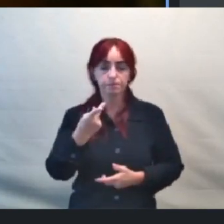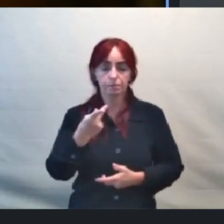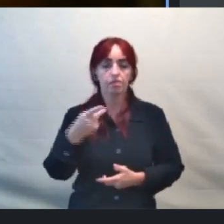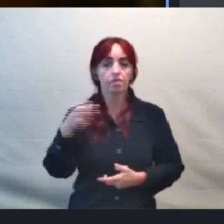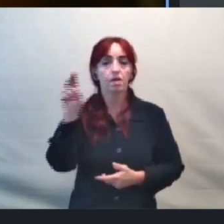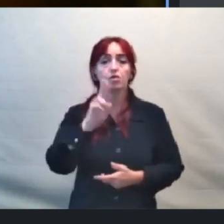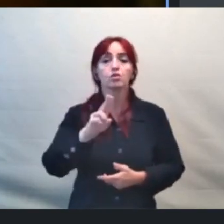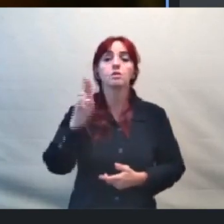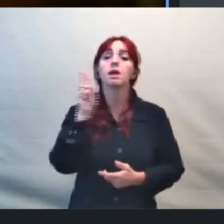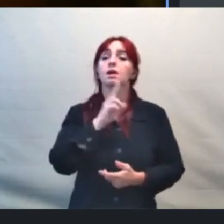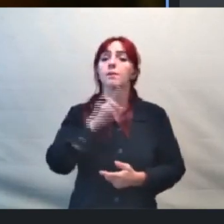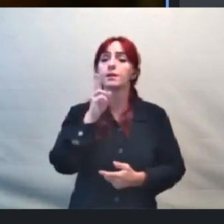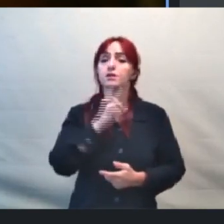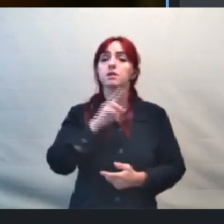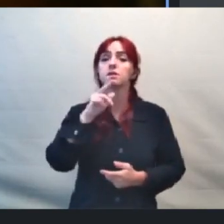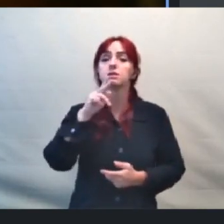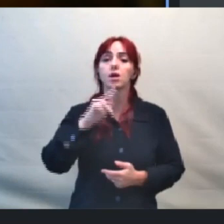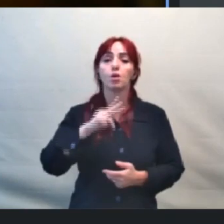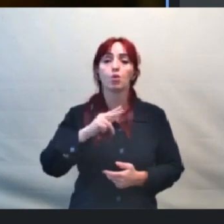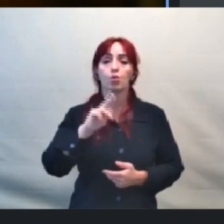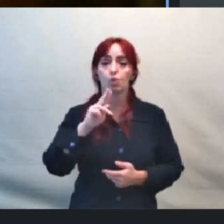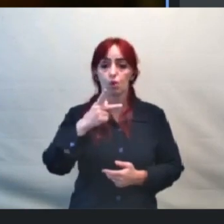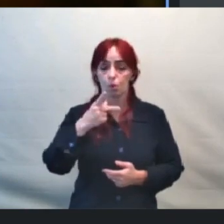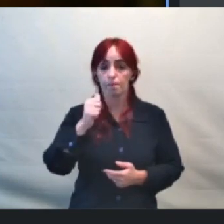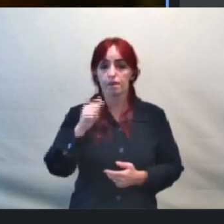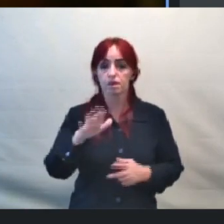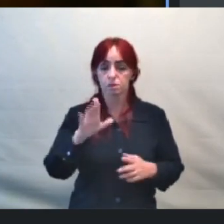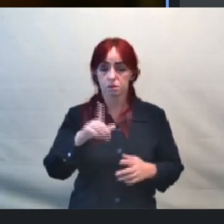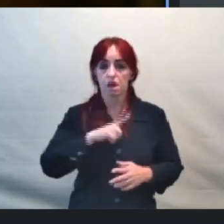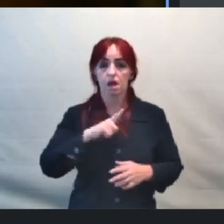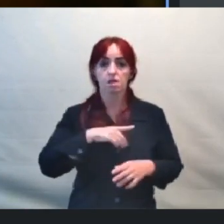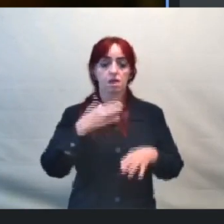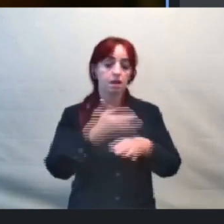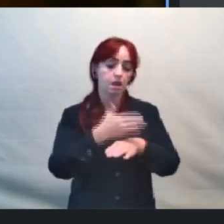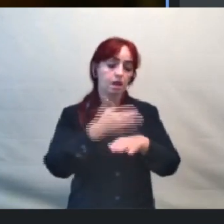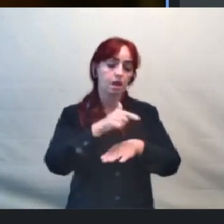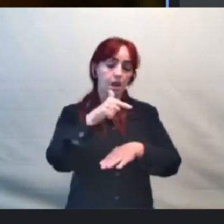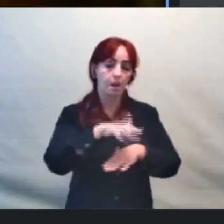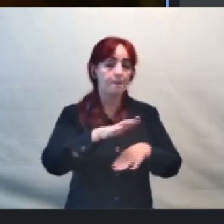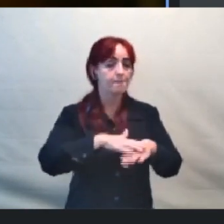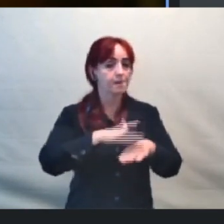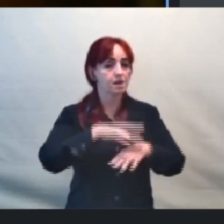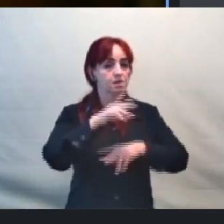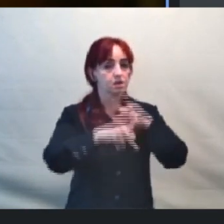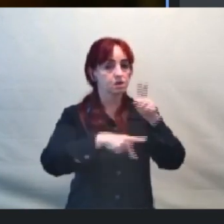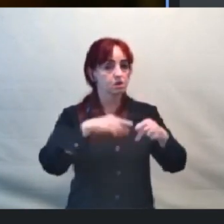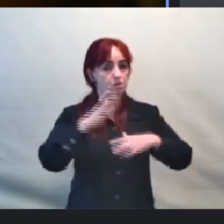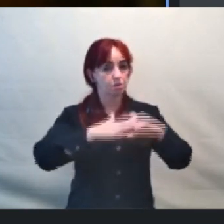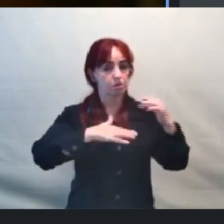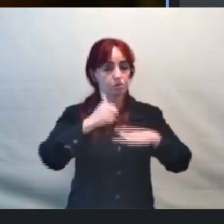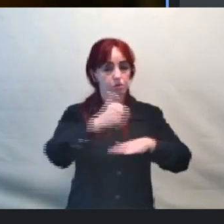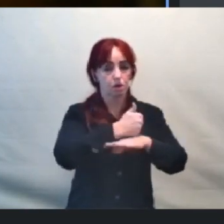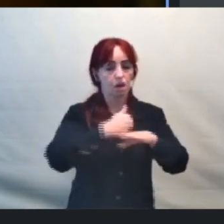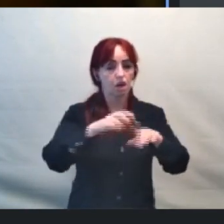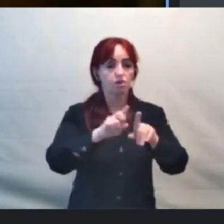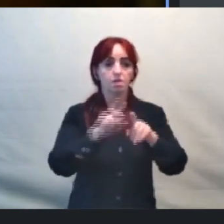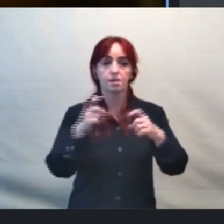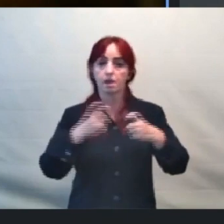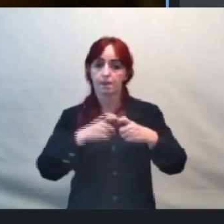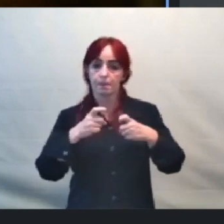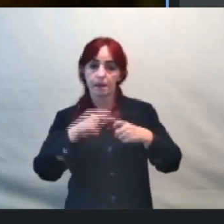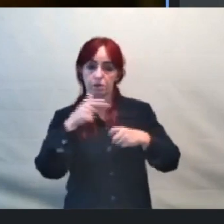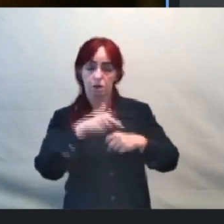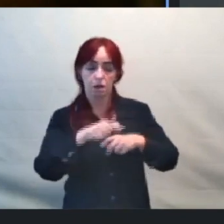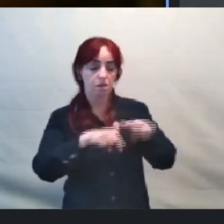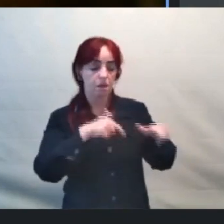UPAs, já aportando nessas unidades mais trabalhadores, e aí sobretudo médicos, exatamente para a gente